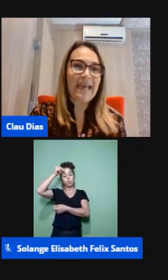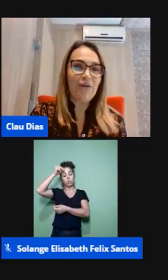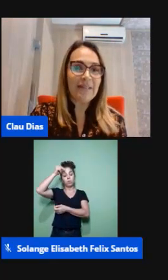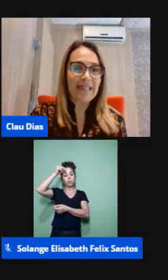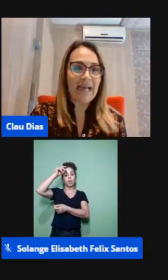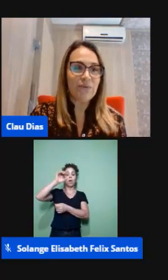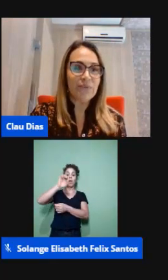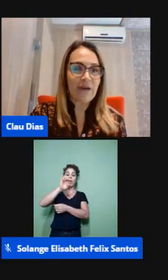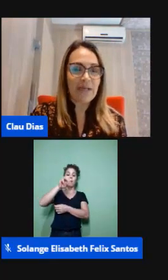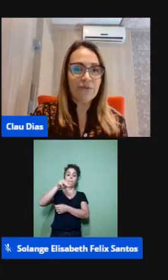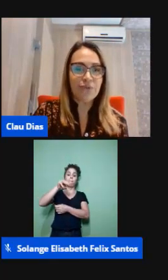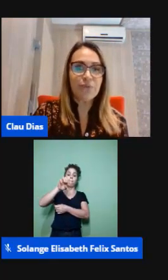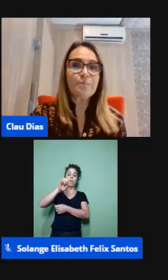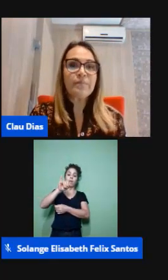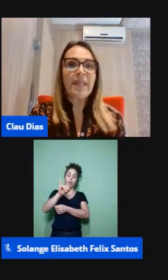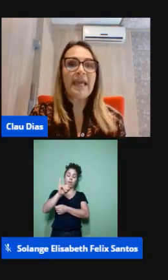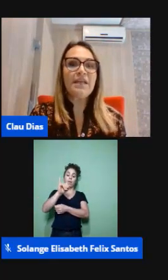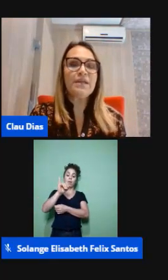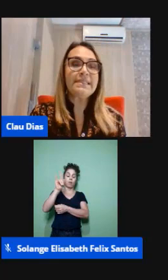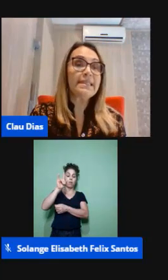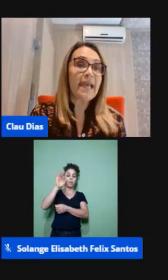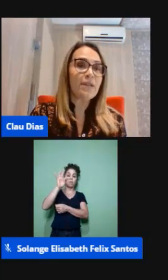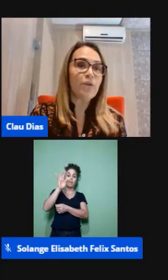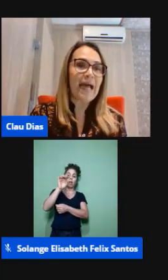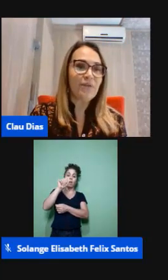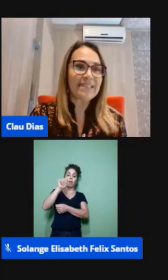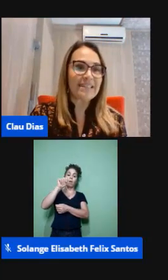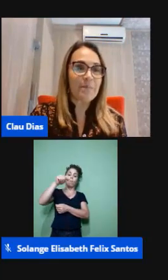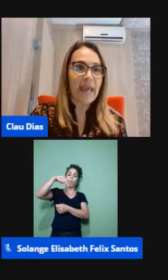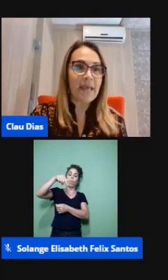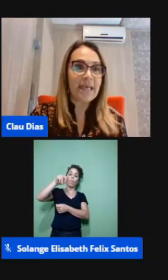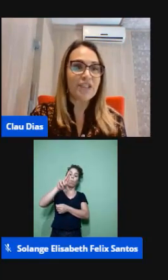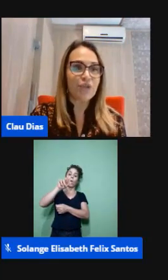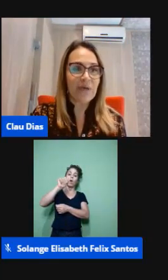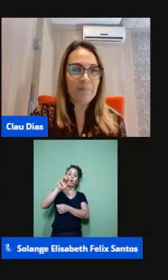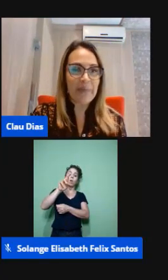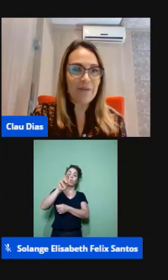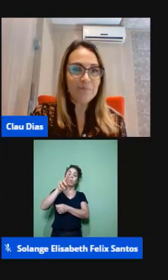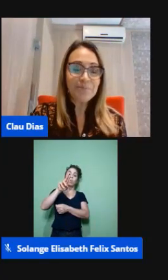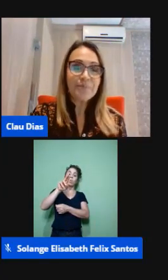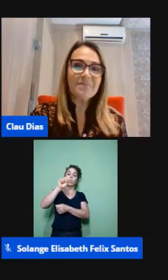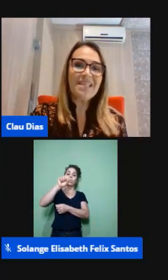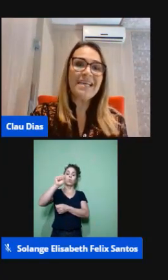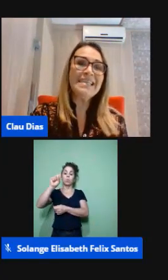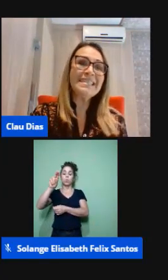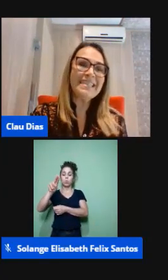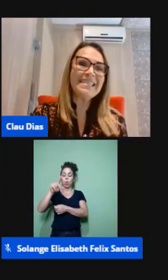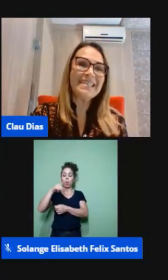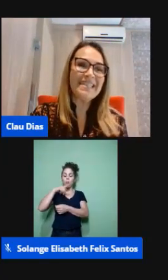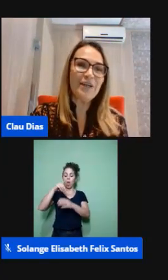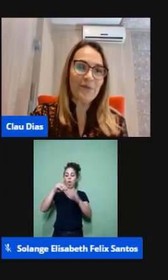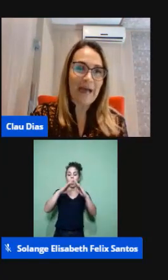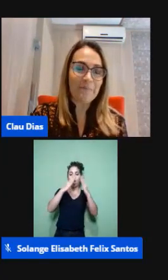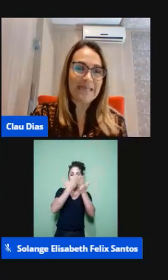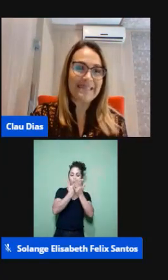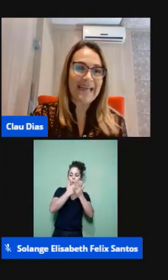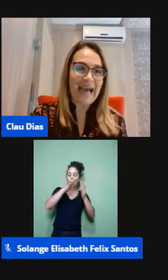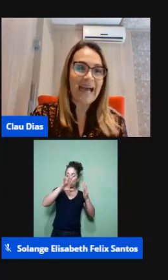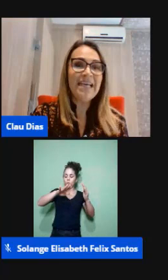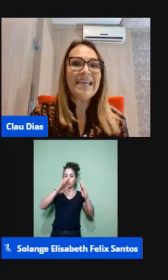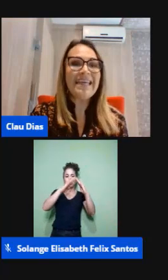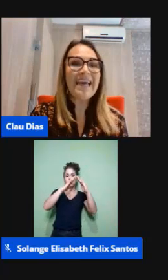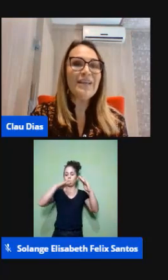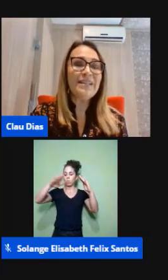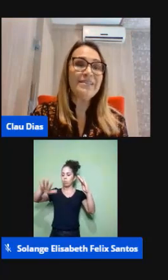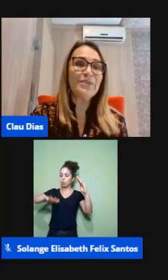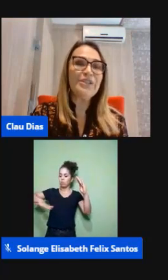Oswaldo Maciel, lá no Taquarussu, né? Então, assim, do lado dessa EMEI, existe um campinho, e as crianças iam lá